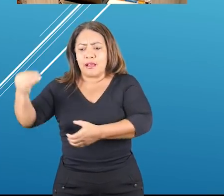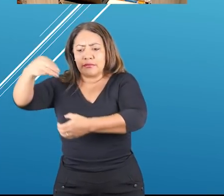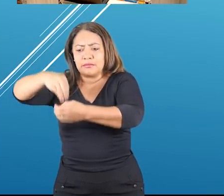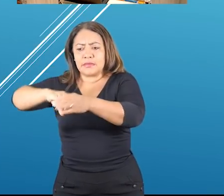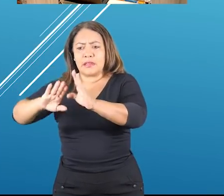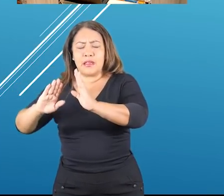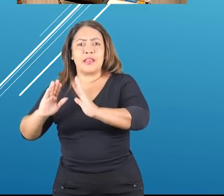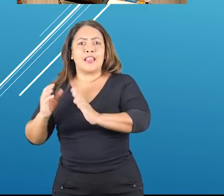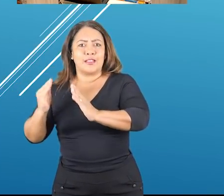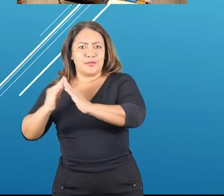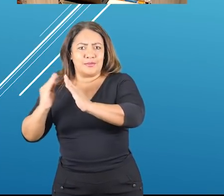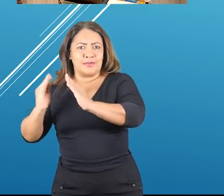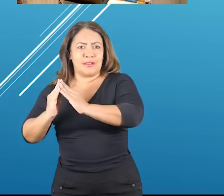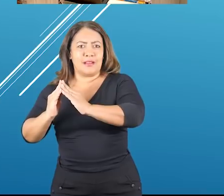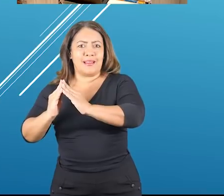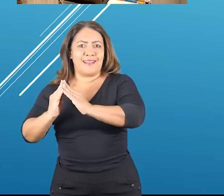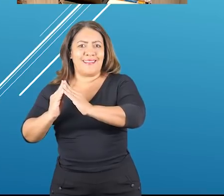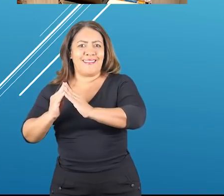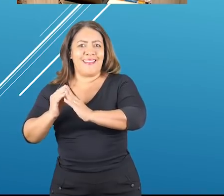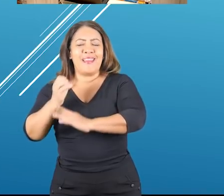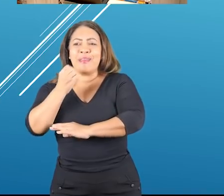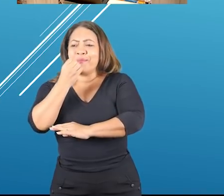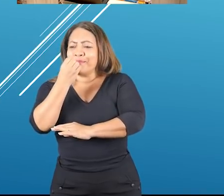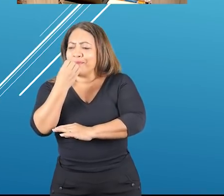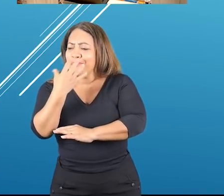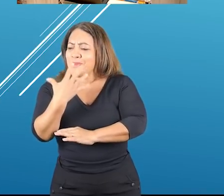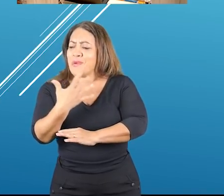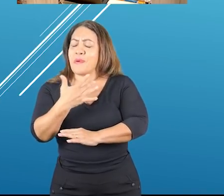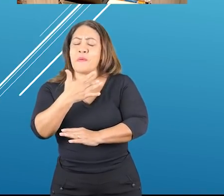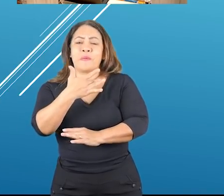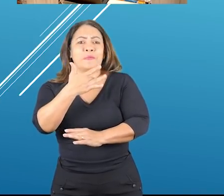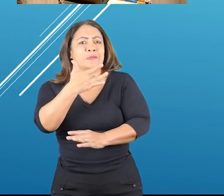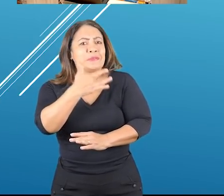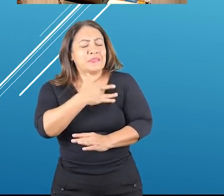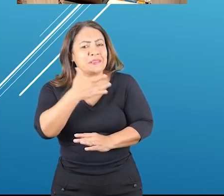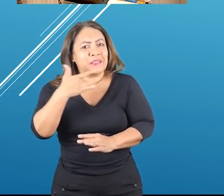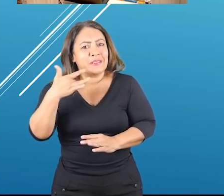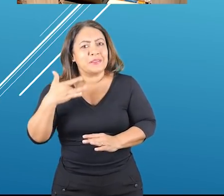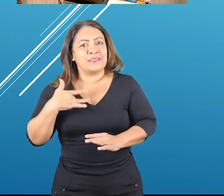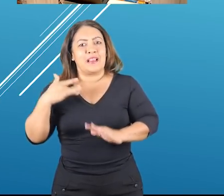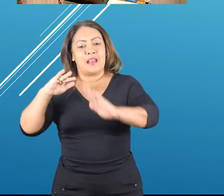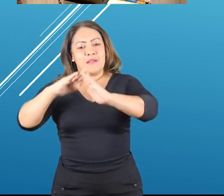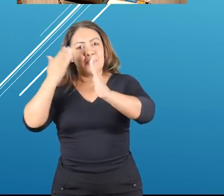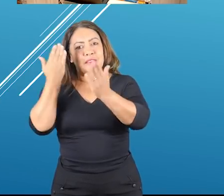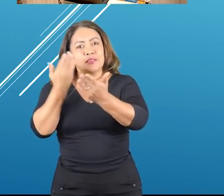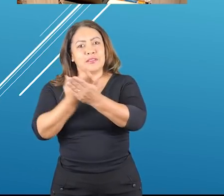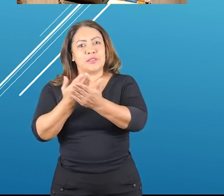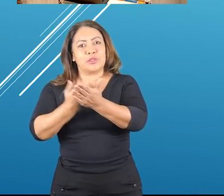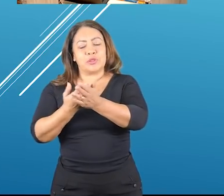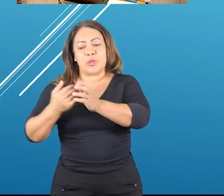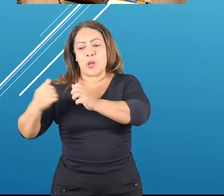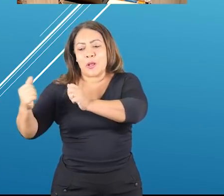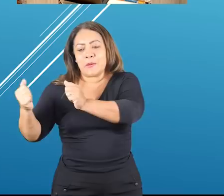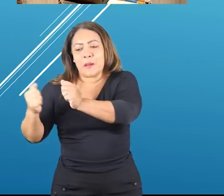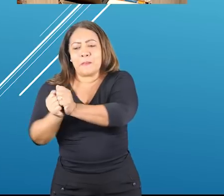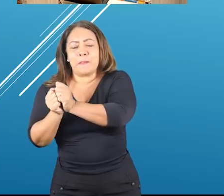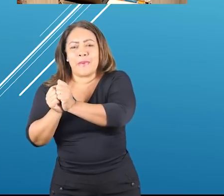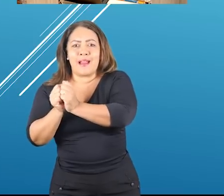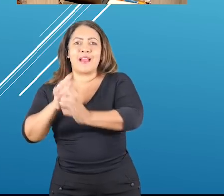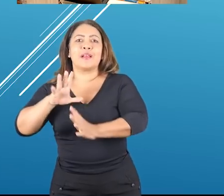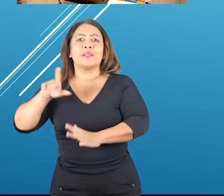é uma forma saudável das escolas, então, se aproximarem das